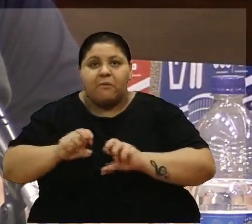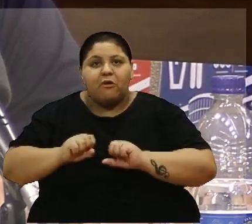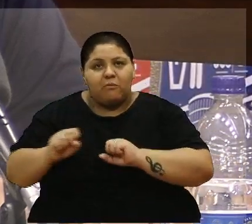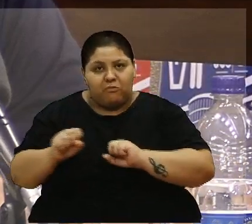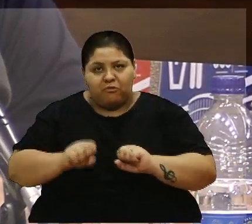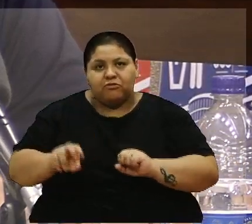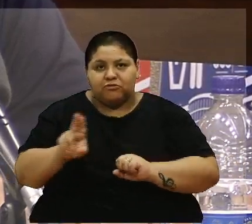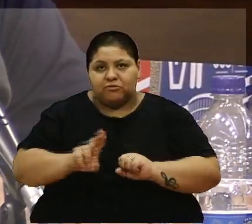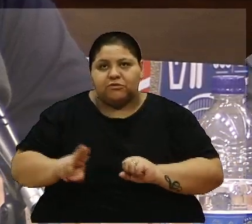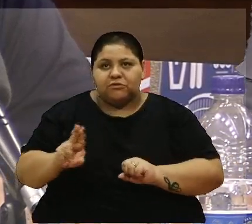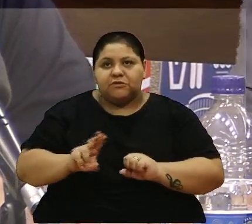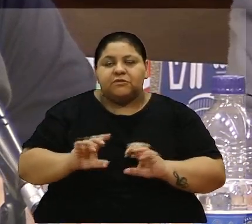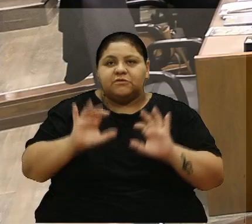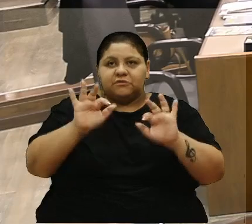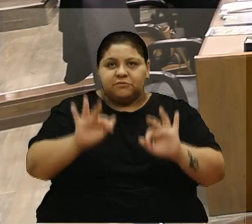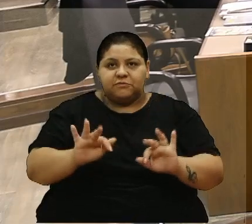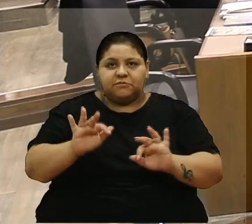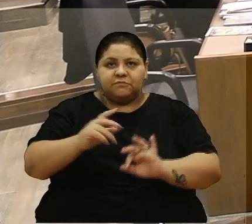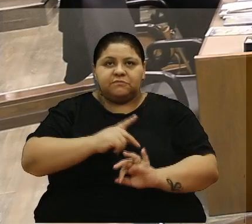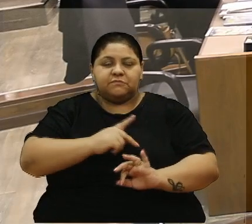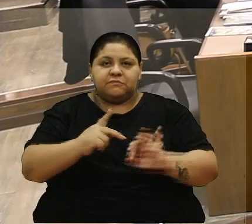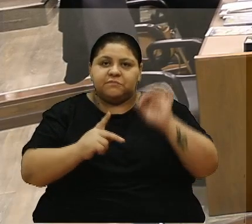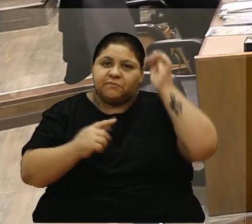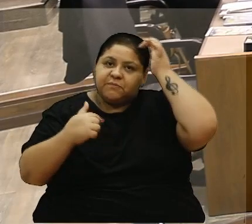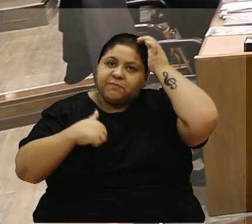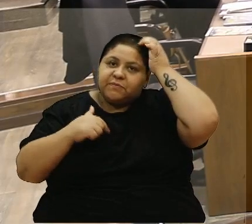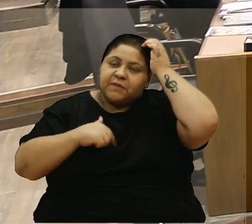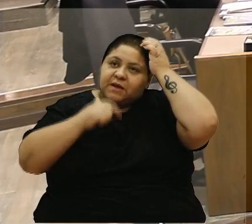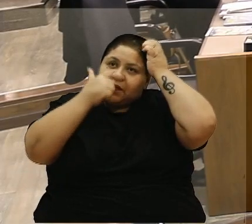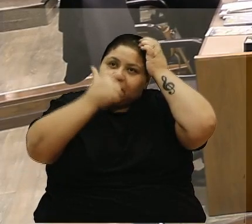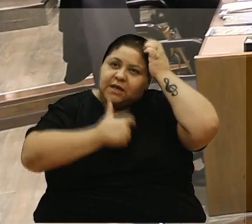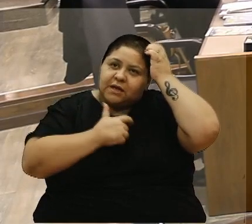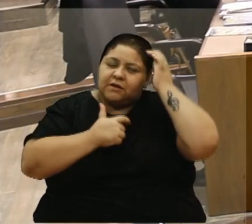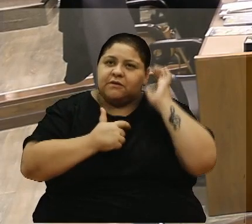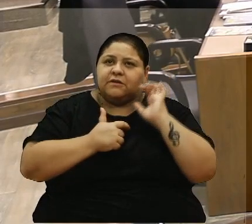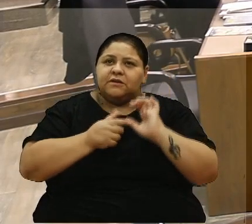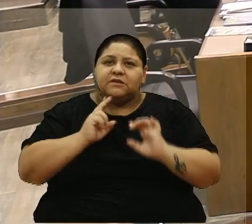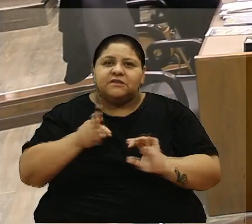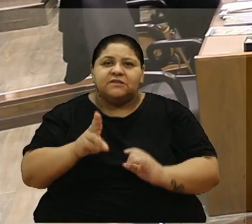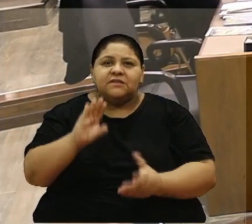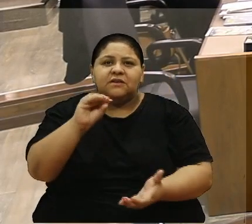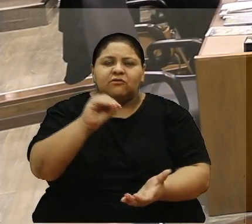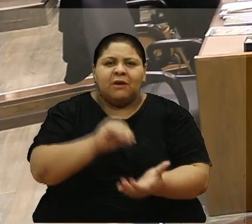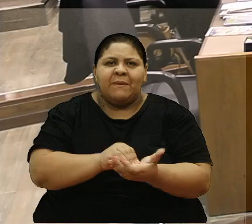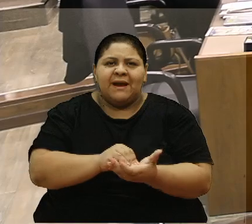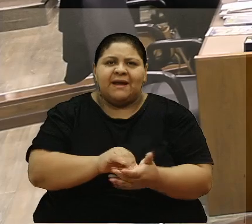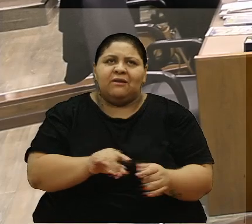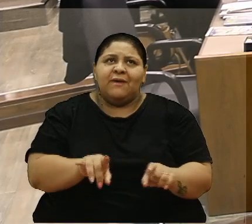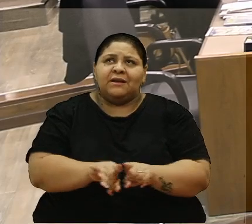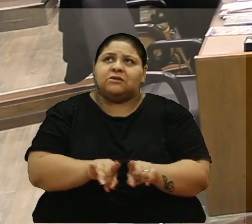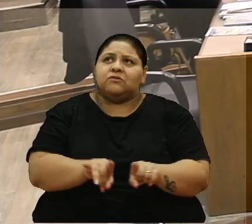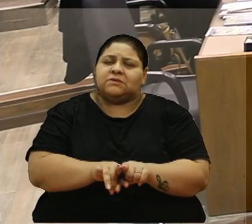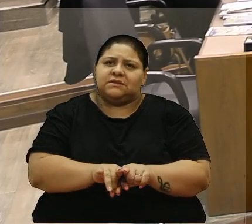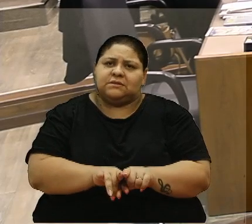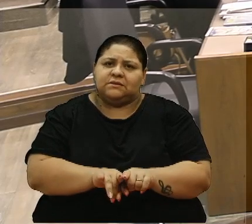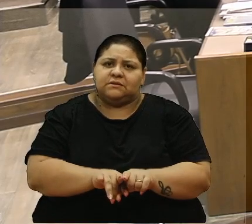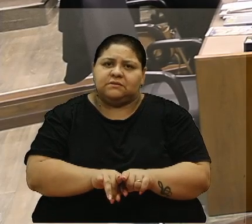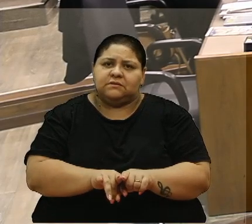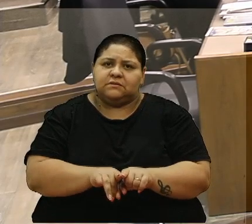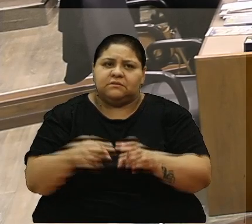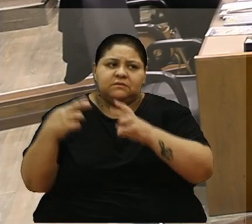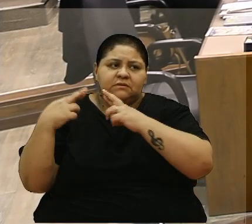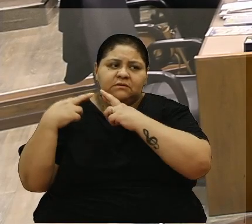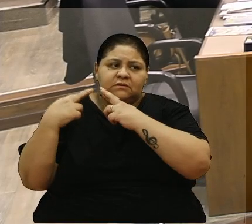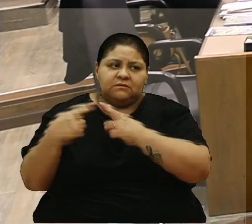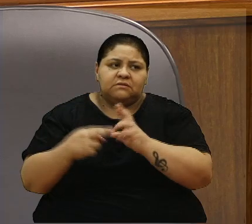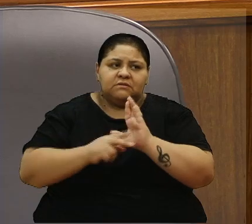utilizar. Para concluir... Para concluir, senhor presidente, eu acho que isso exemplifica a falta de organização e de responsabilidade para com